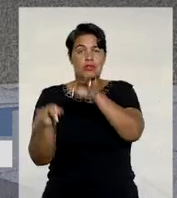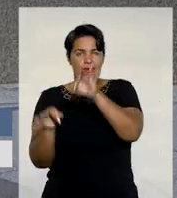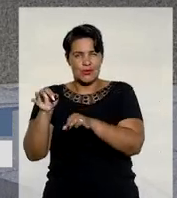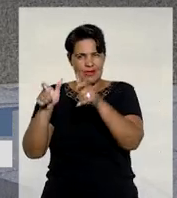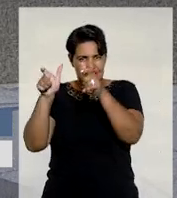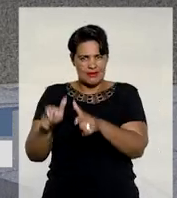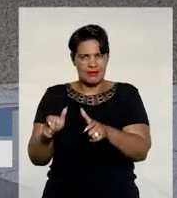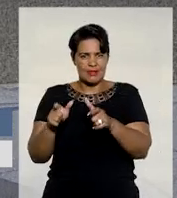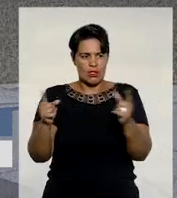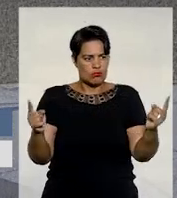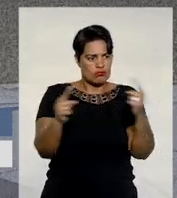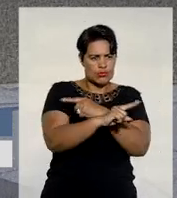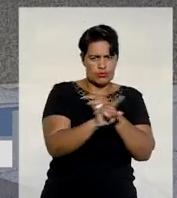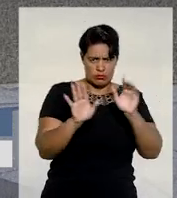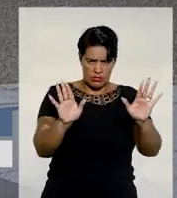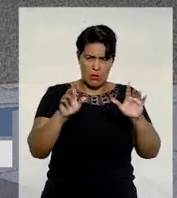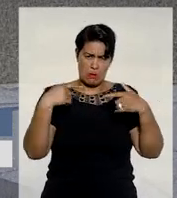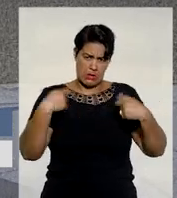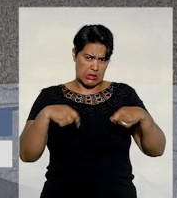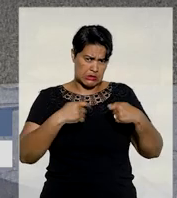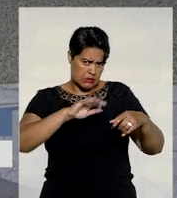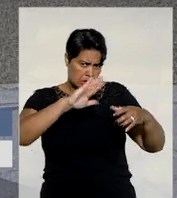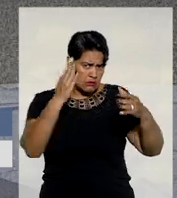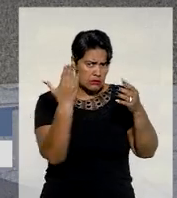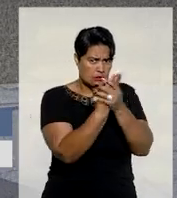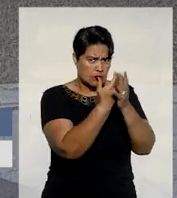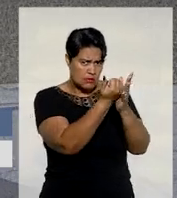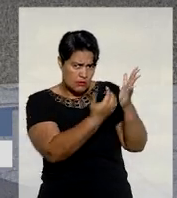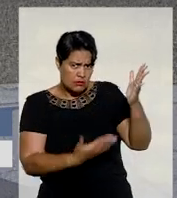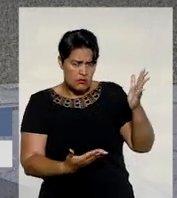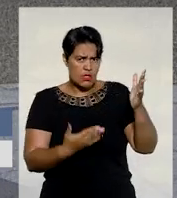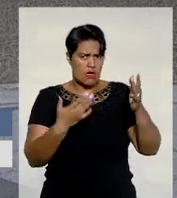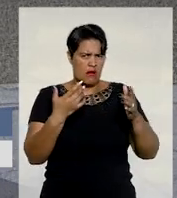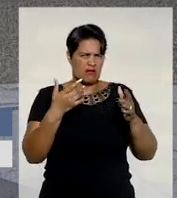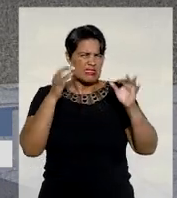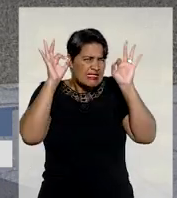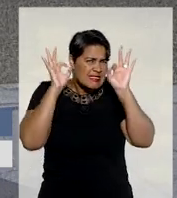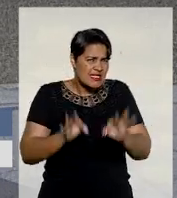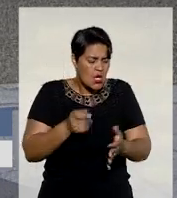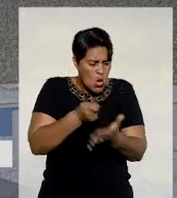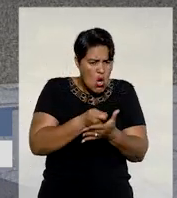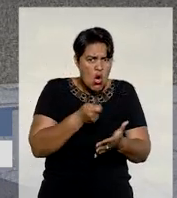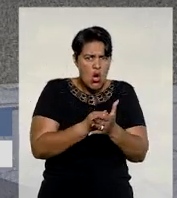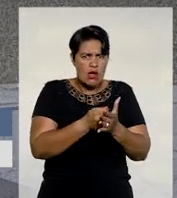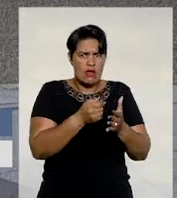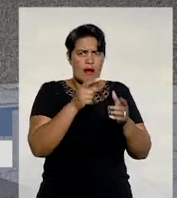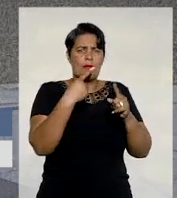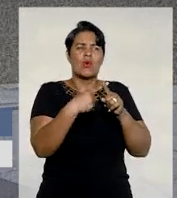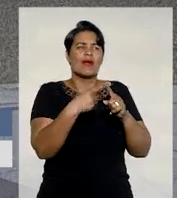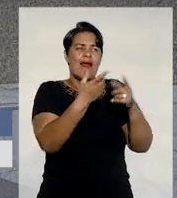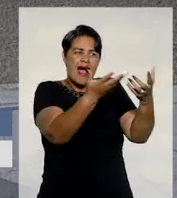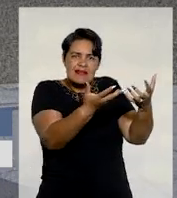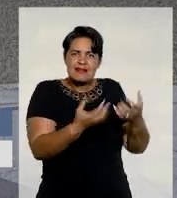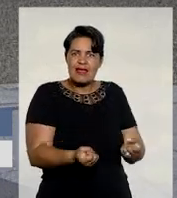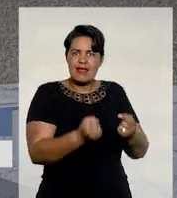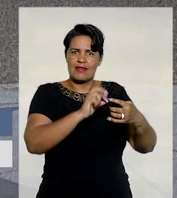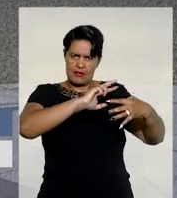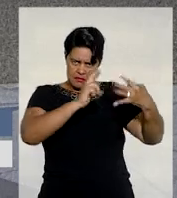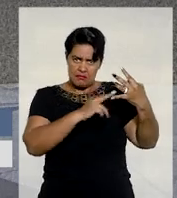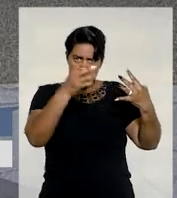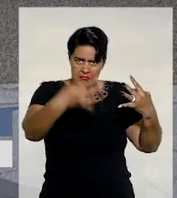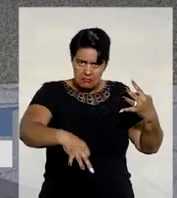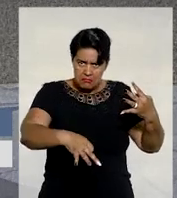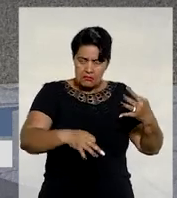pelo Tribunal de Origem. Nesse caso, a parte precisa realmente opor embargos de declaração, ou seja, é um pré-requisito para a admissibilidade